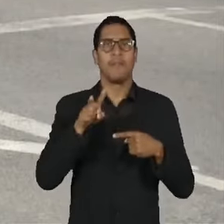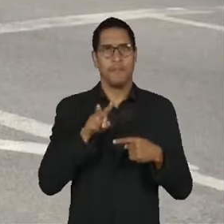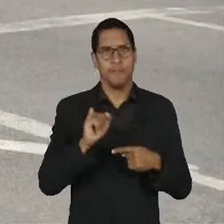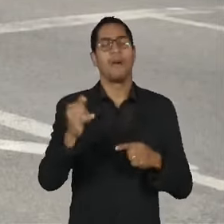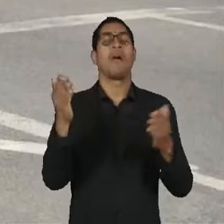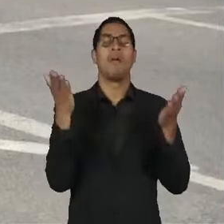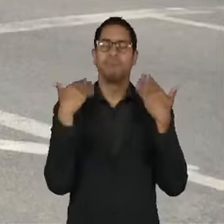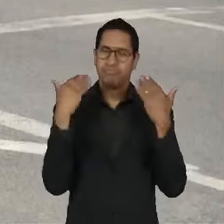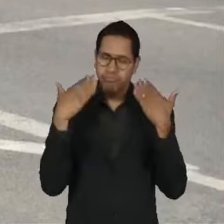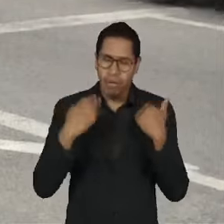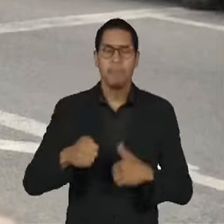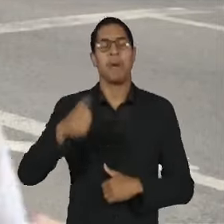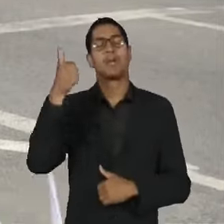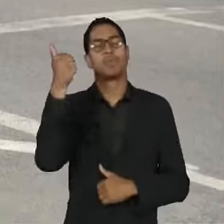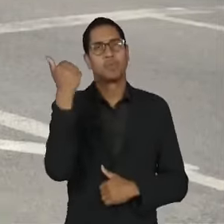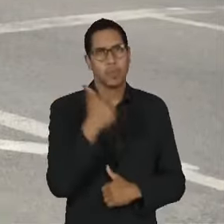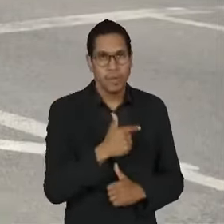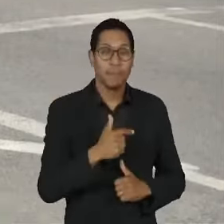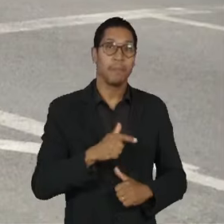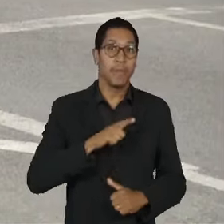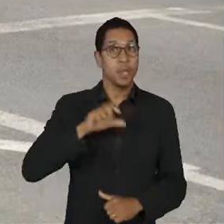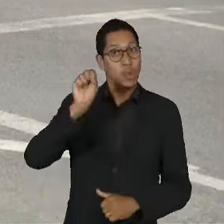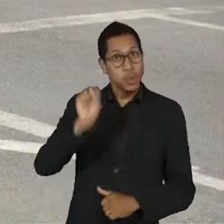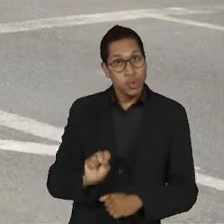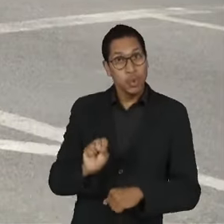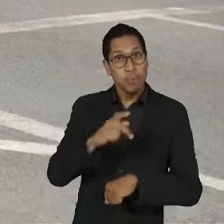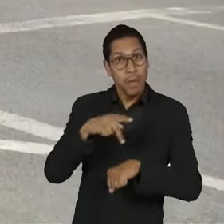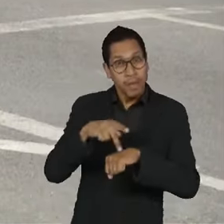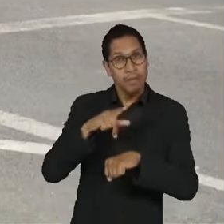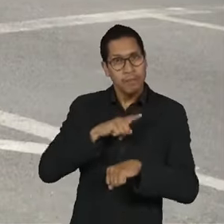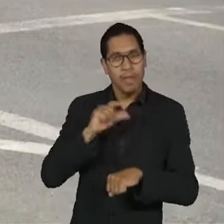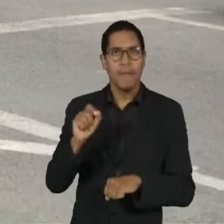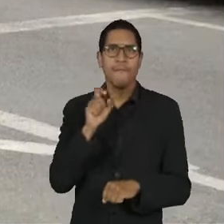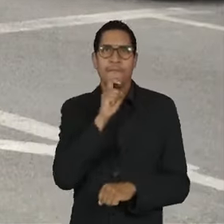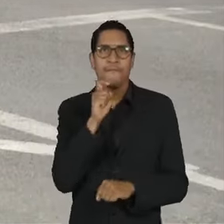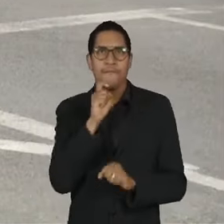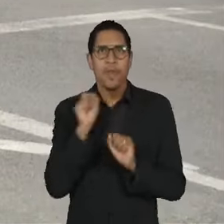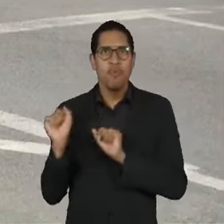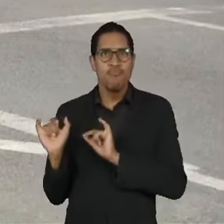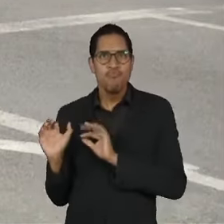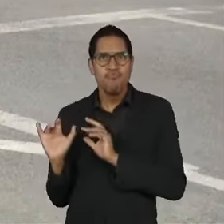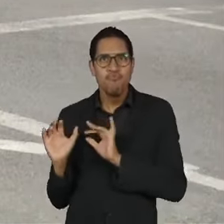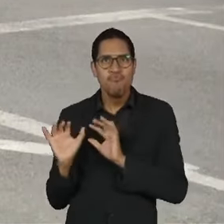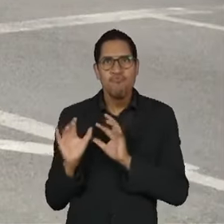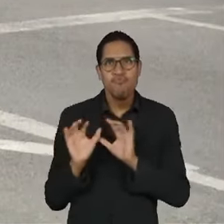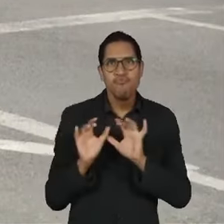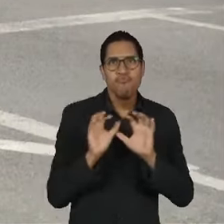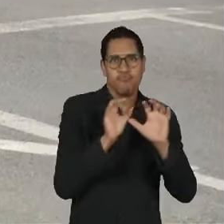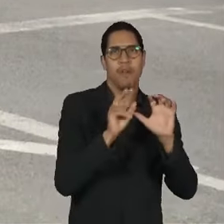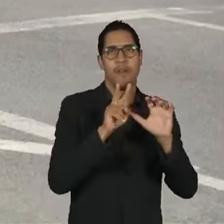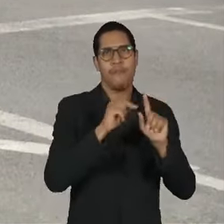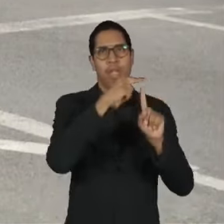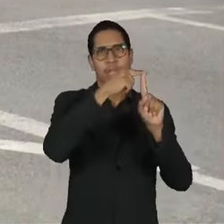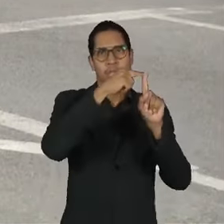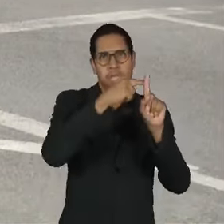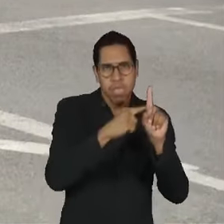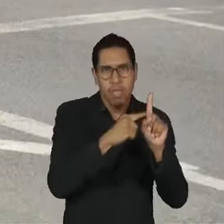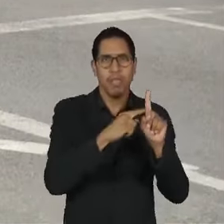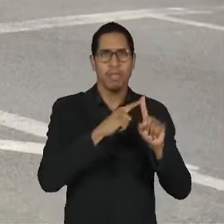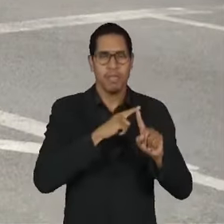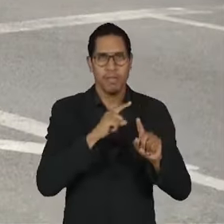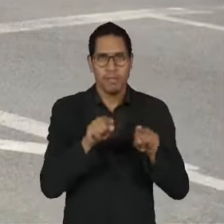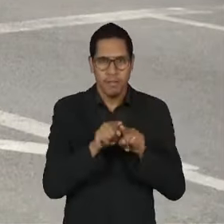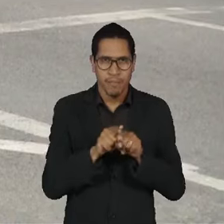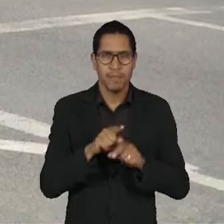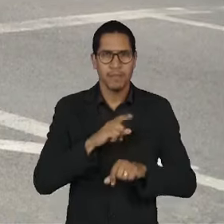mais quente ainda. Já no sul do país tem uma frente fria avançando que deve derrubar as temperaturas. Florianópolis terá